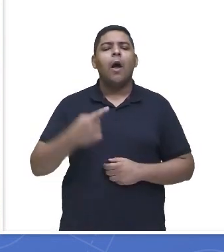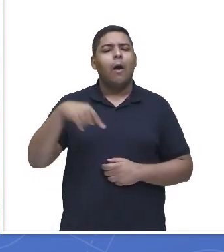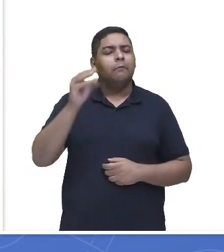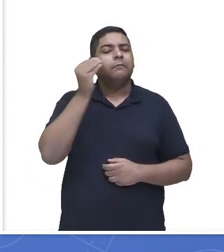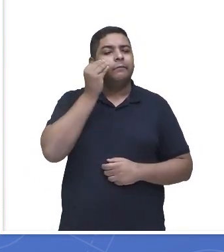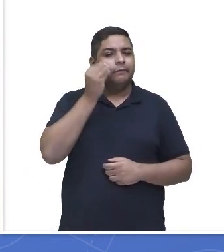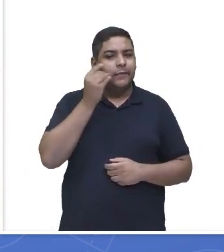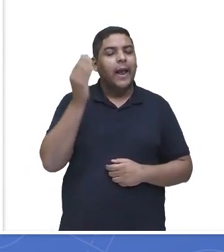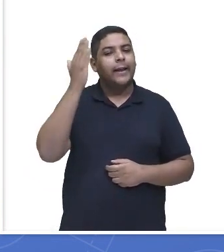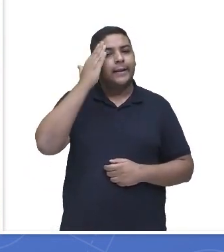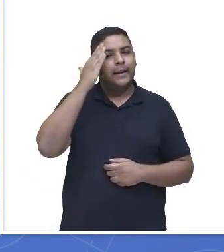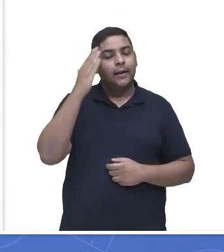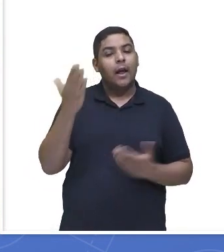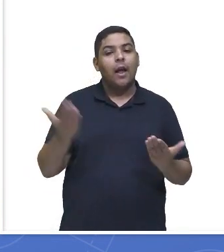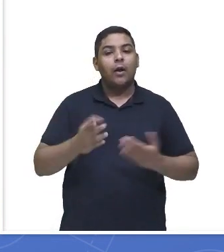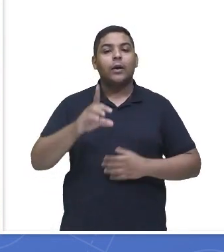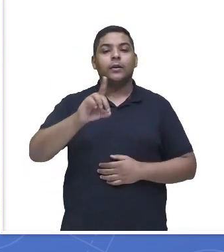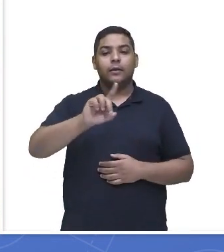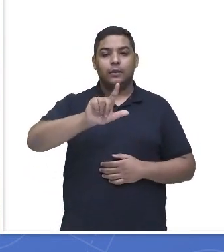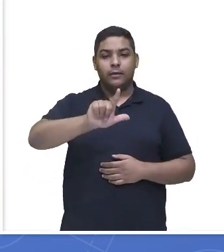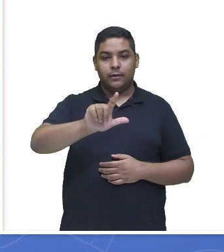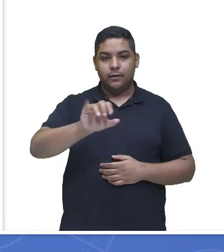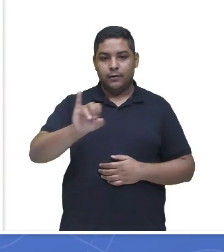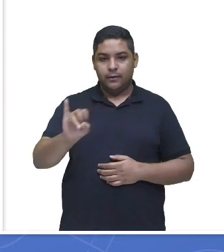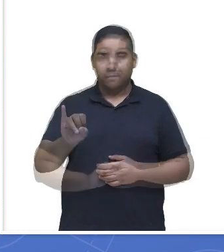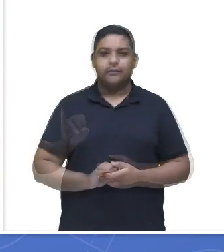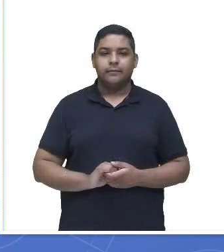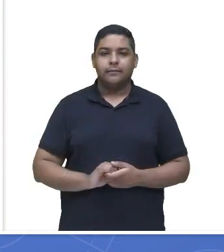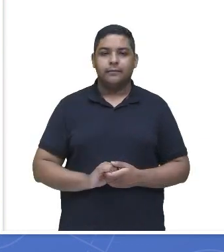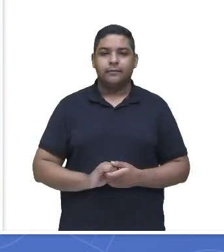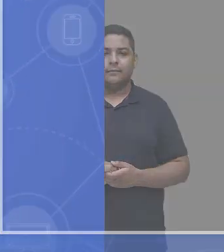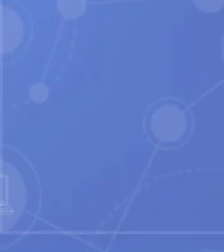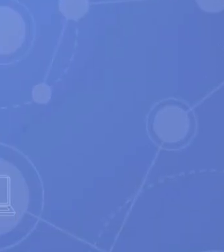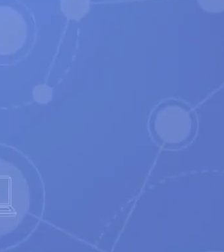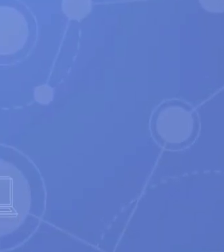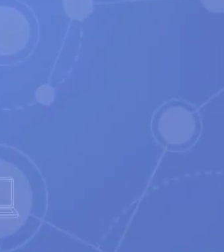entenderam mesmo? Vamos para a nossa dinâmica local interativa?